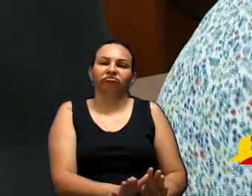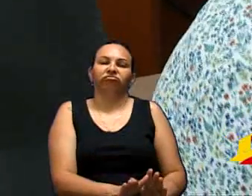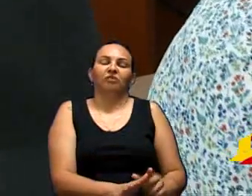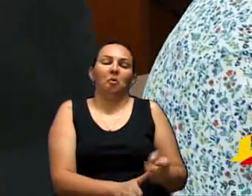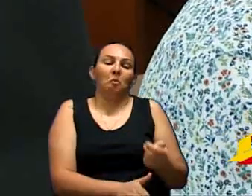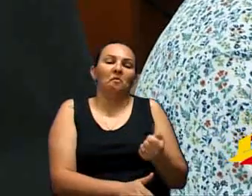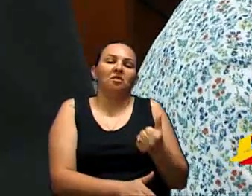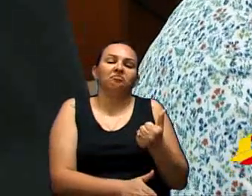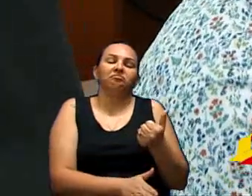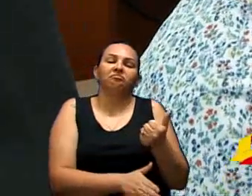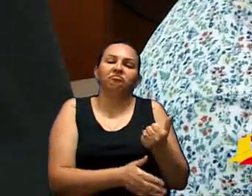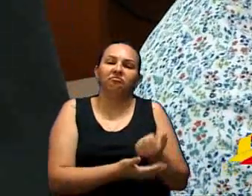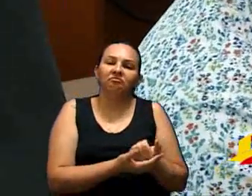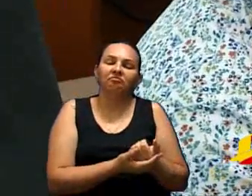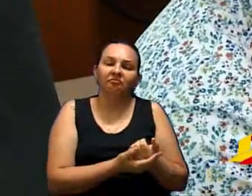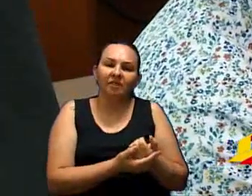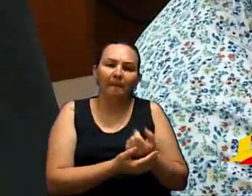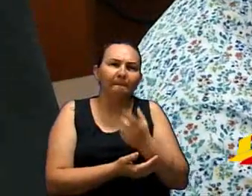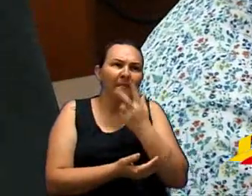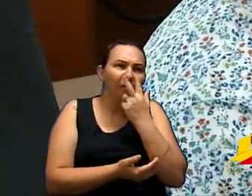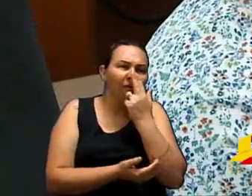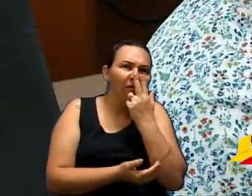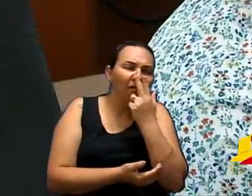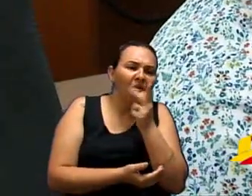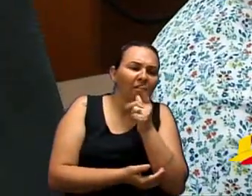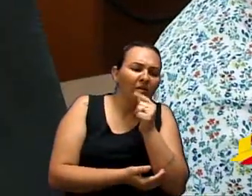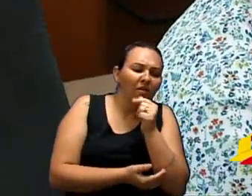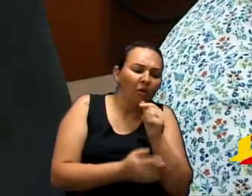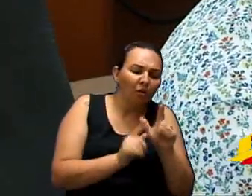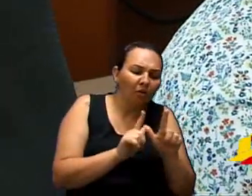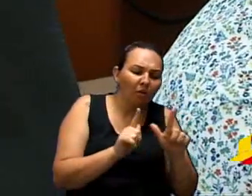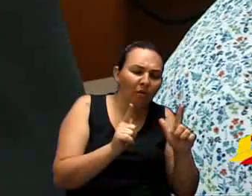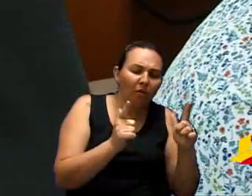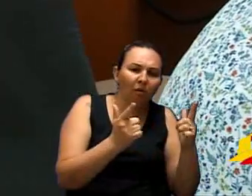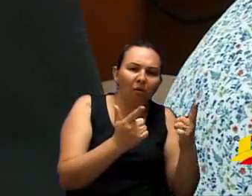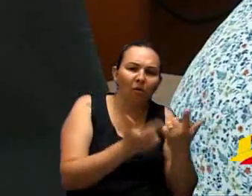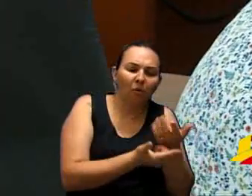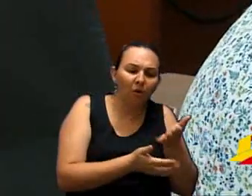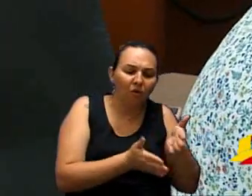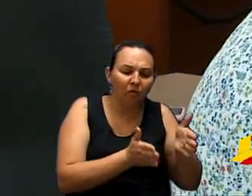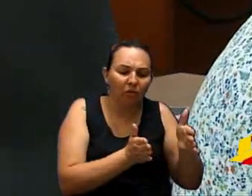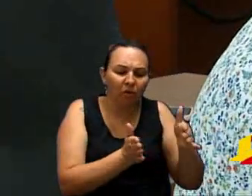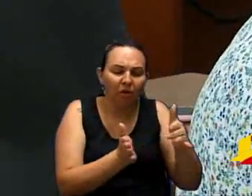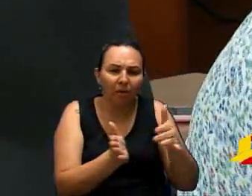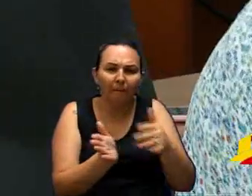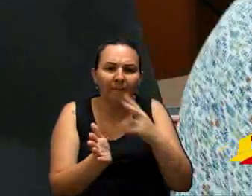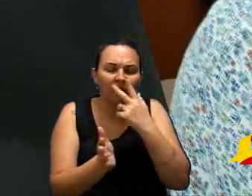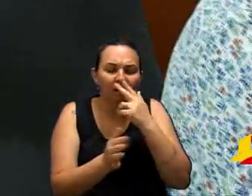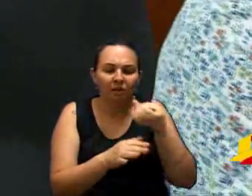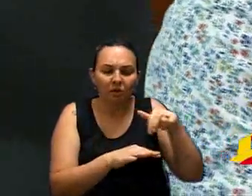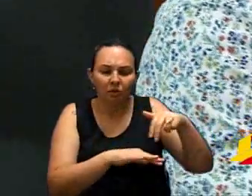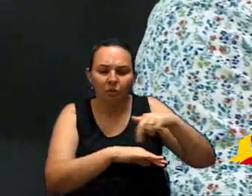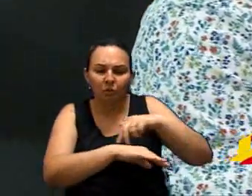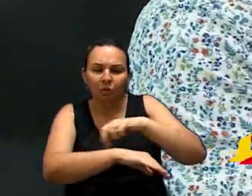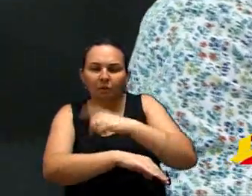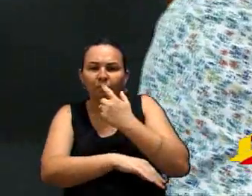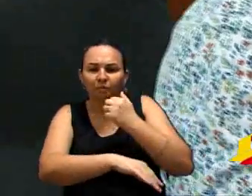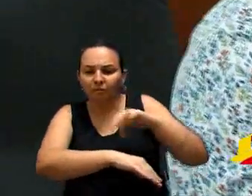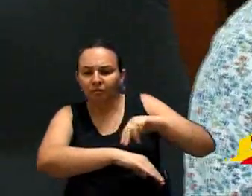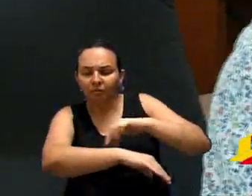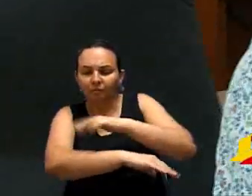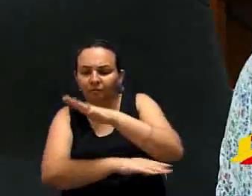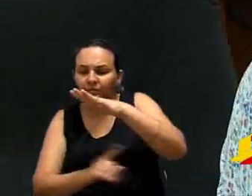responsável parte da água que desce que vai parar lá na na pista de caminhada na lagoa da pescaria time ganha alguma coisa assim